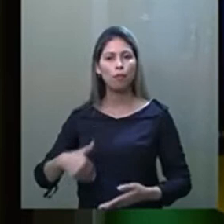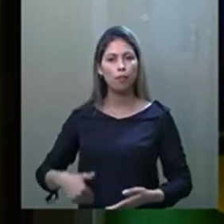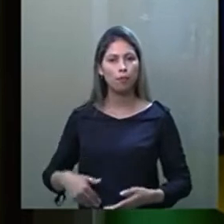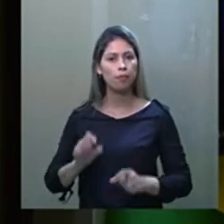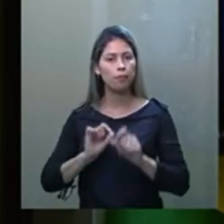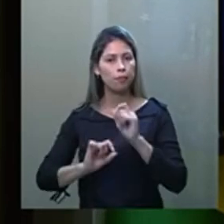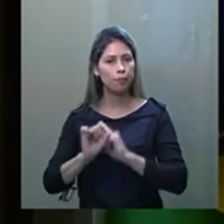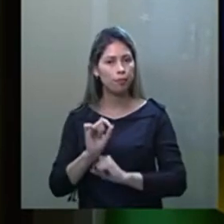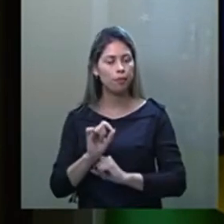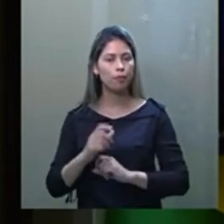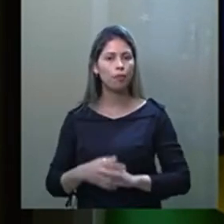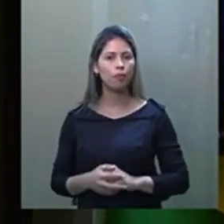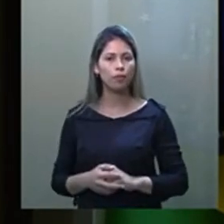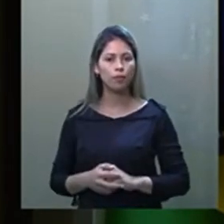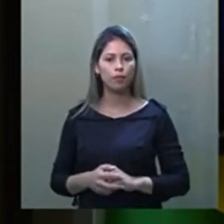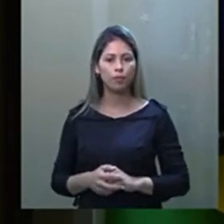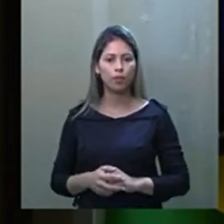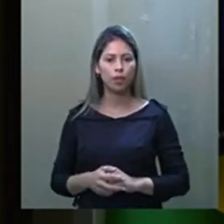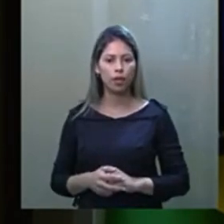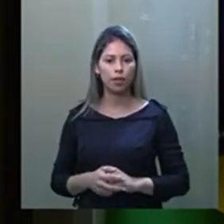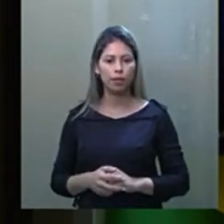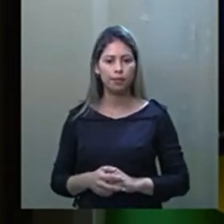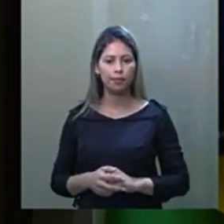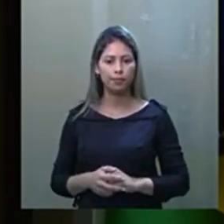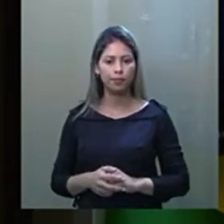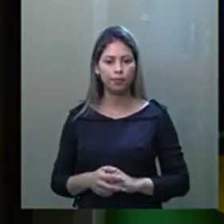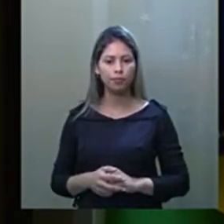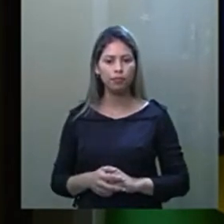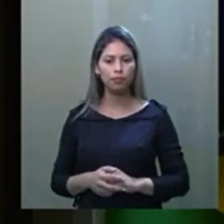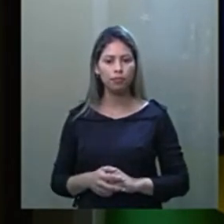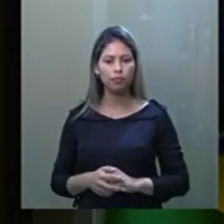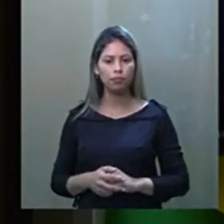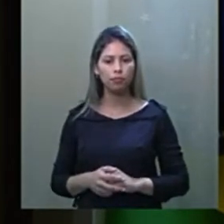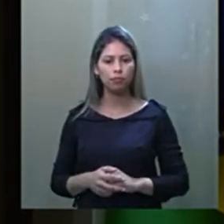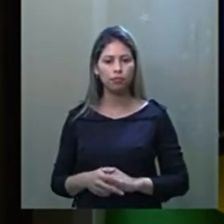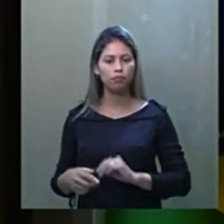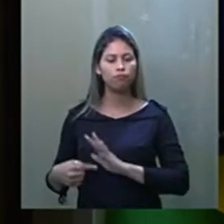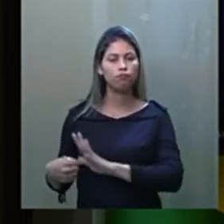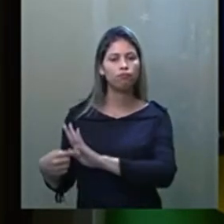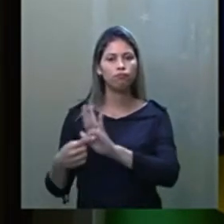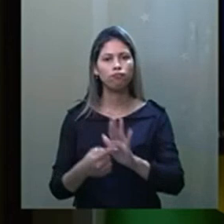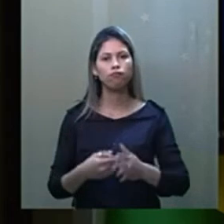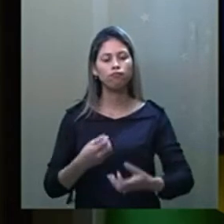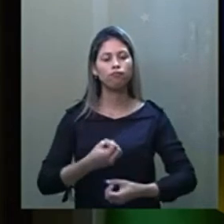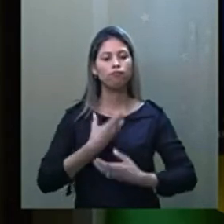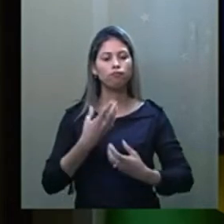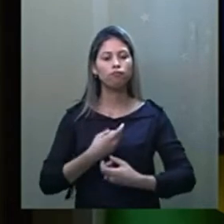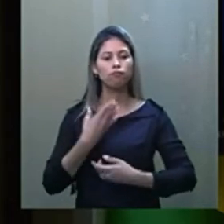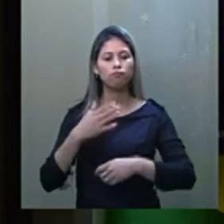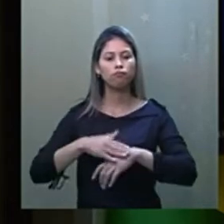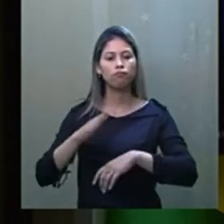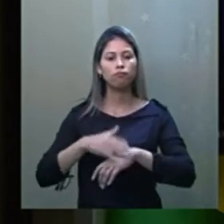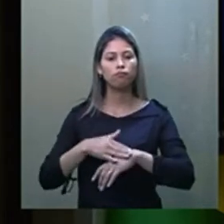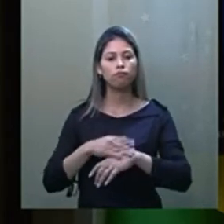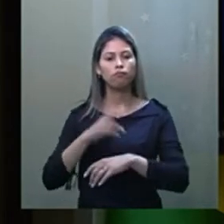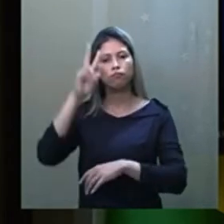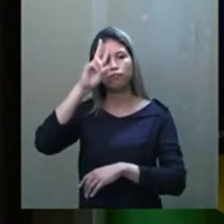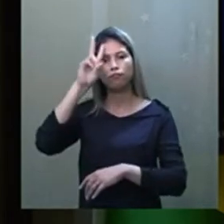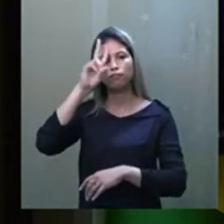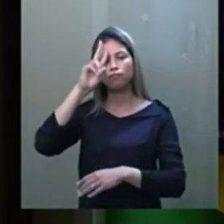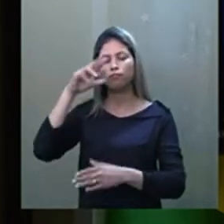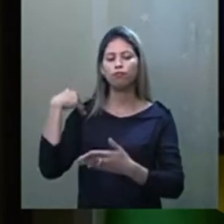para prestar contas aqui de um momento histórico que viveu esse Senado